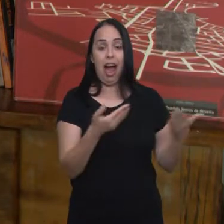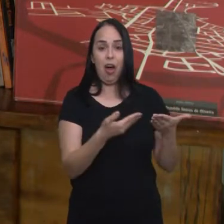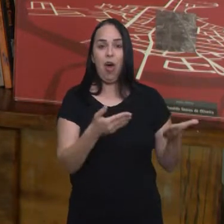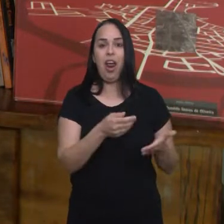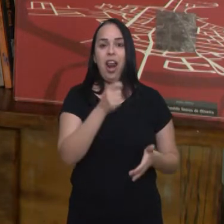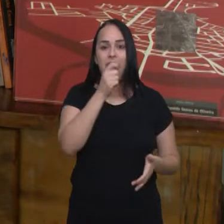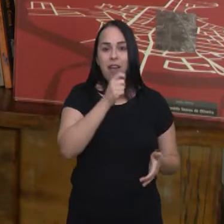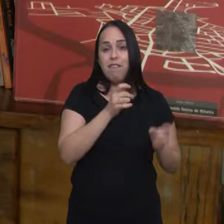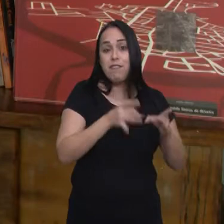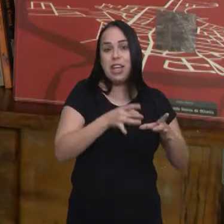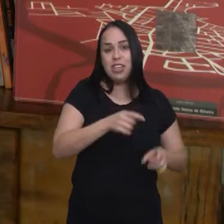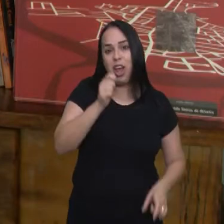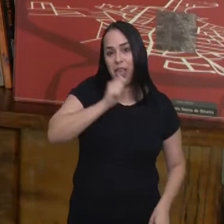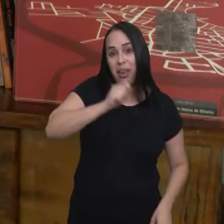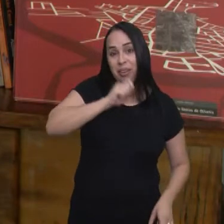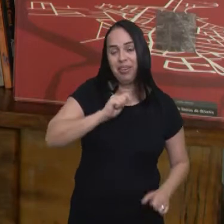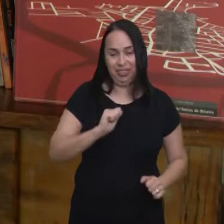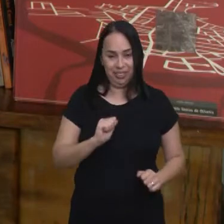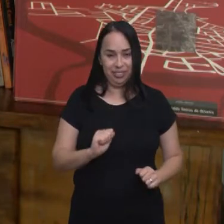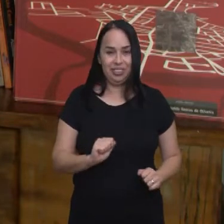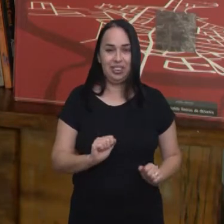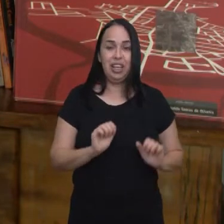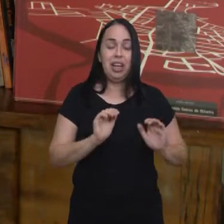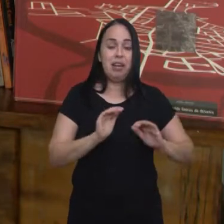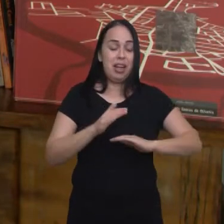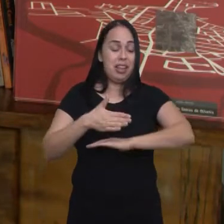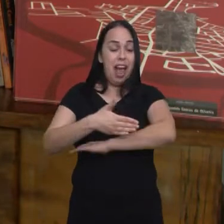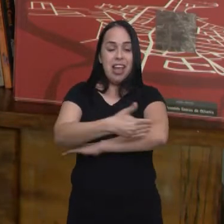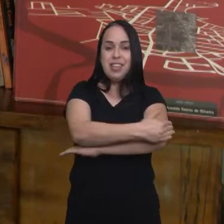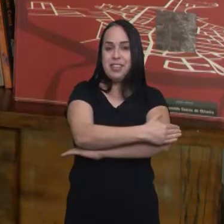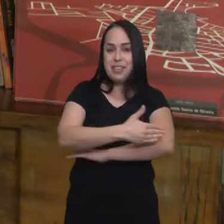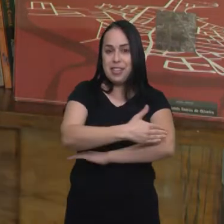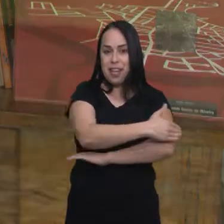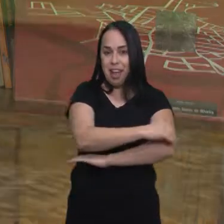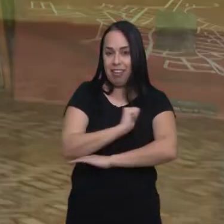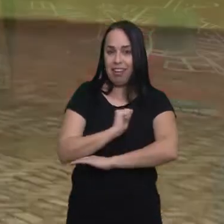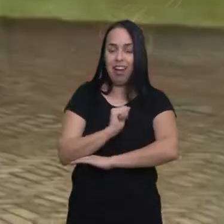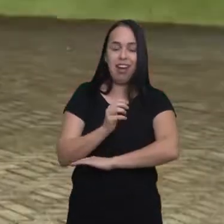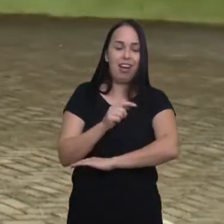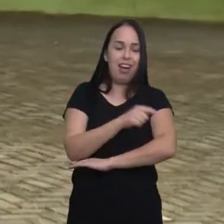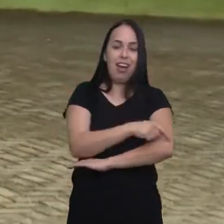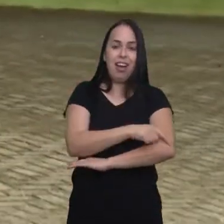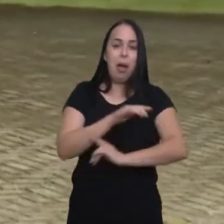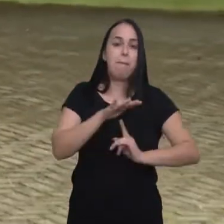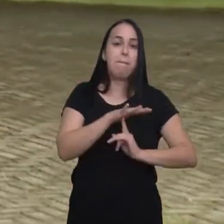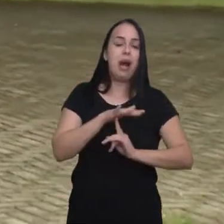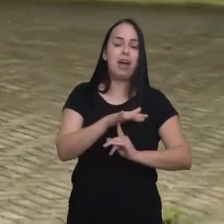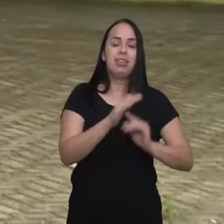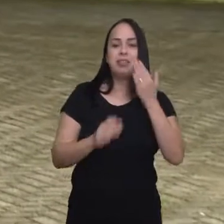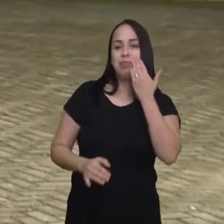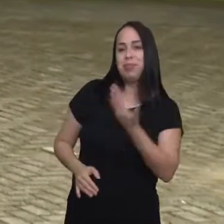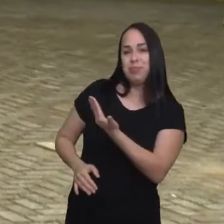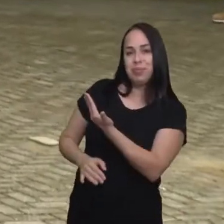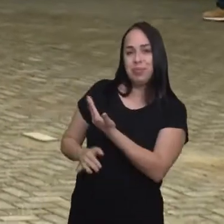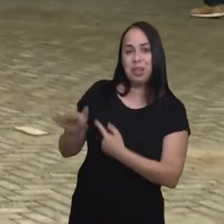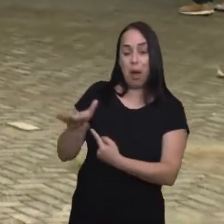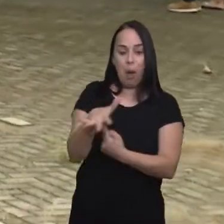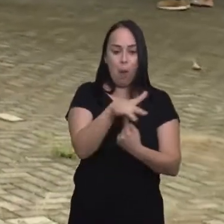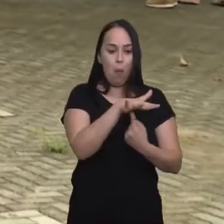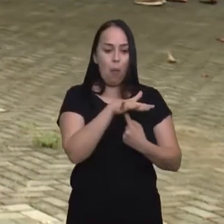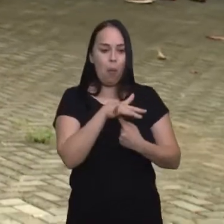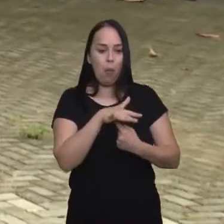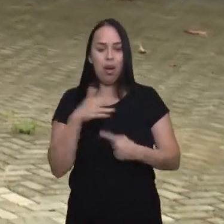da cidade. Na esquina da Praça de Santana. A Praça de Santana. Quantos